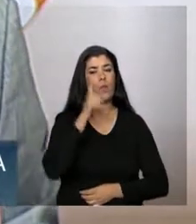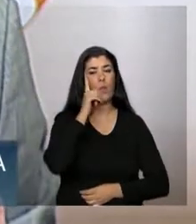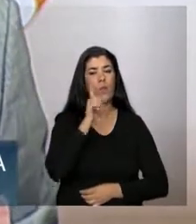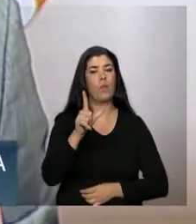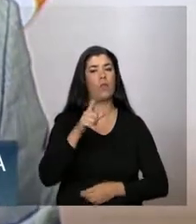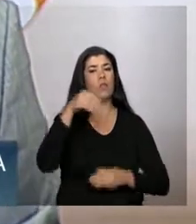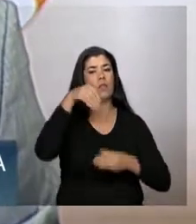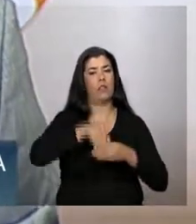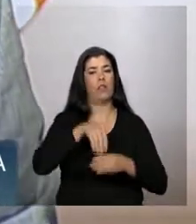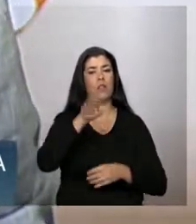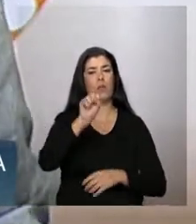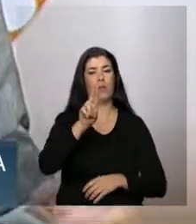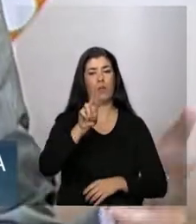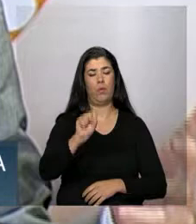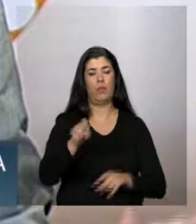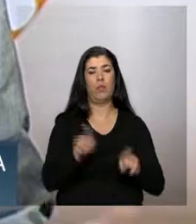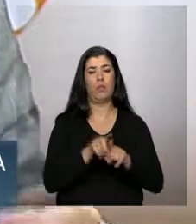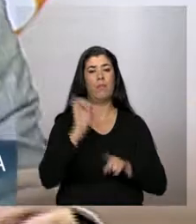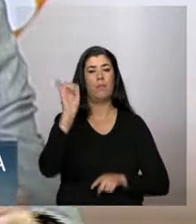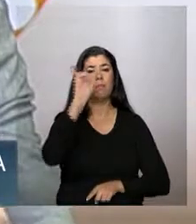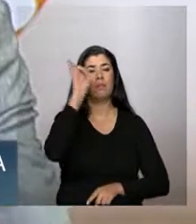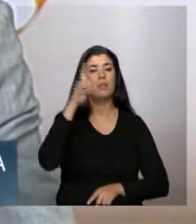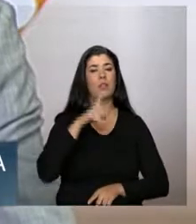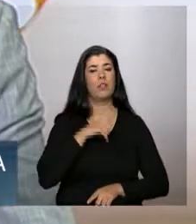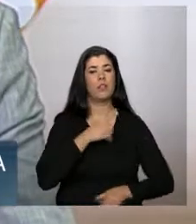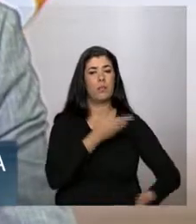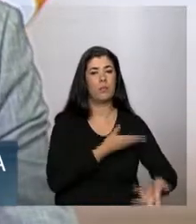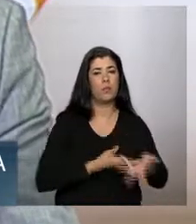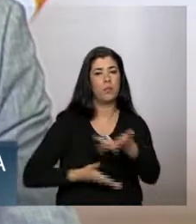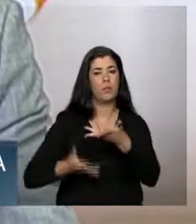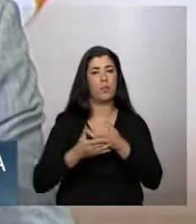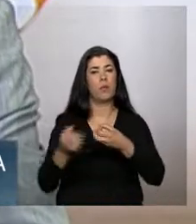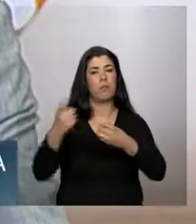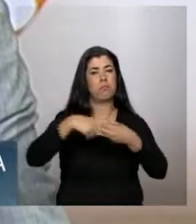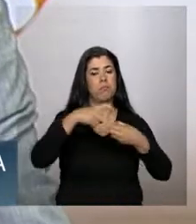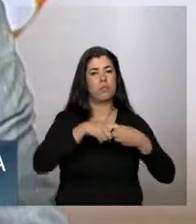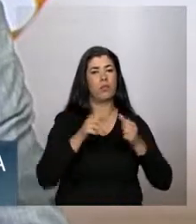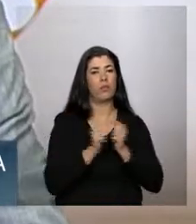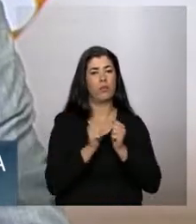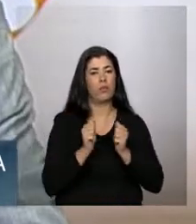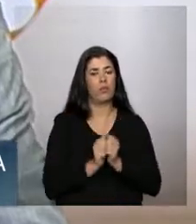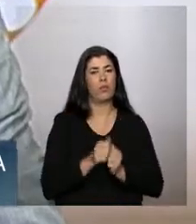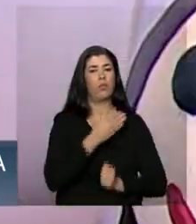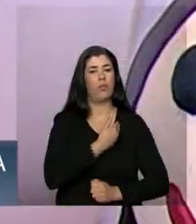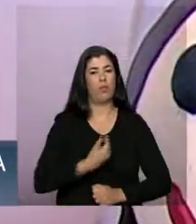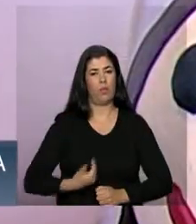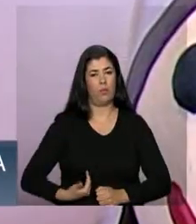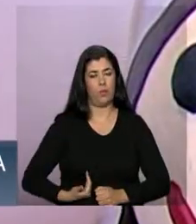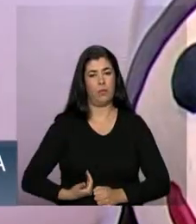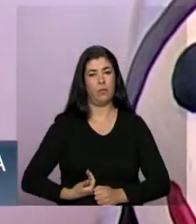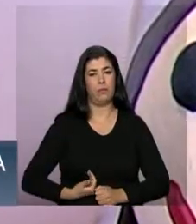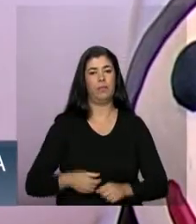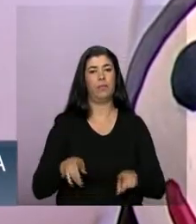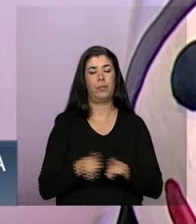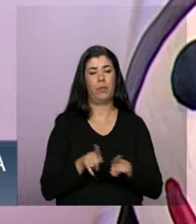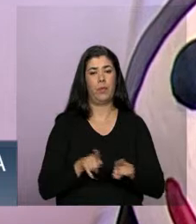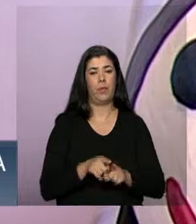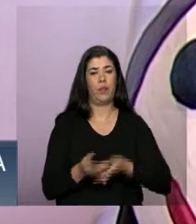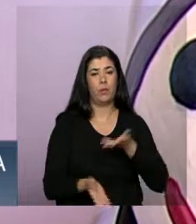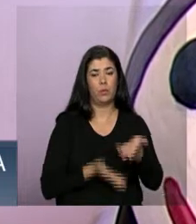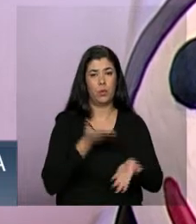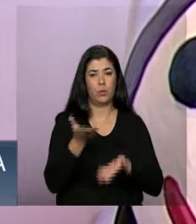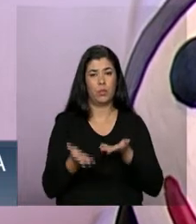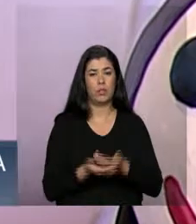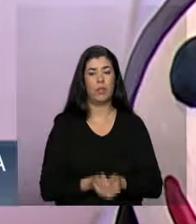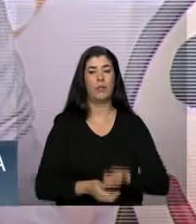do SUS e que precisa ser compartilhada com as três esferas de governo. Nós vamos fazer um grande investimento, né,